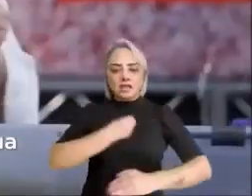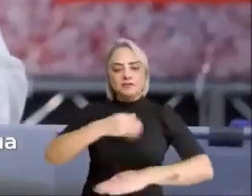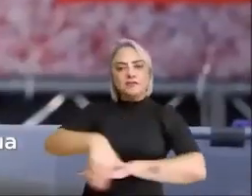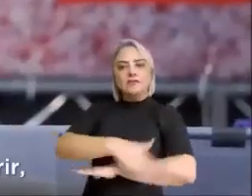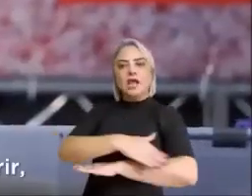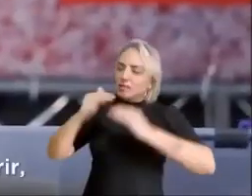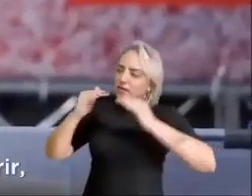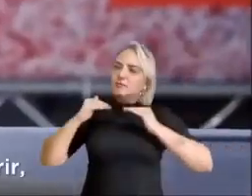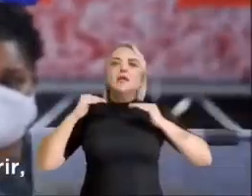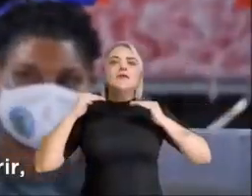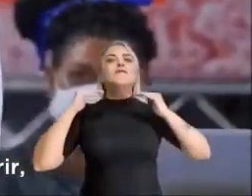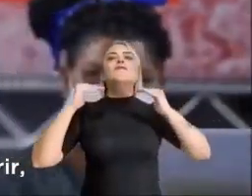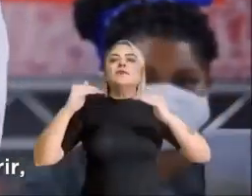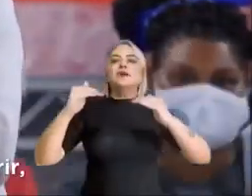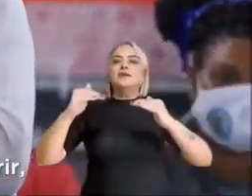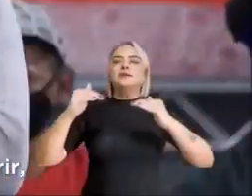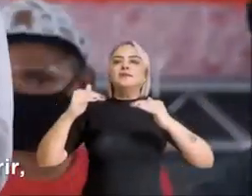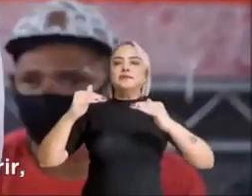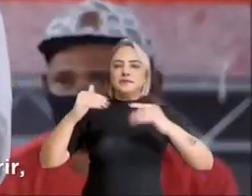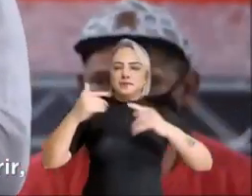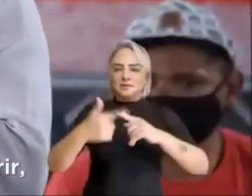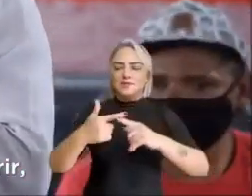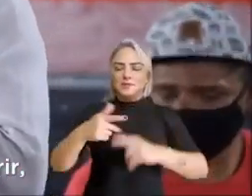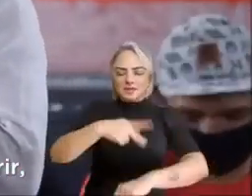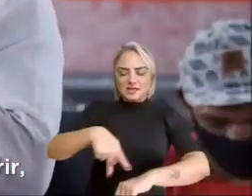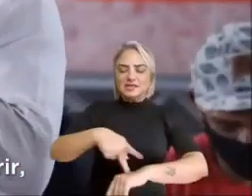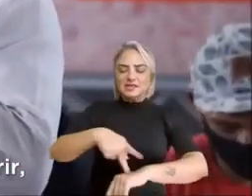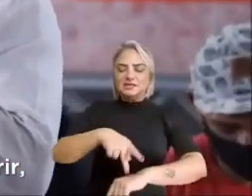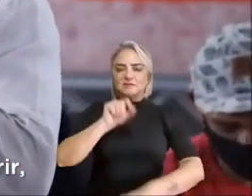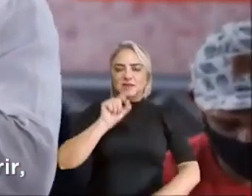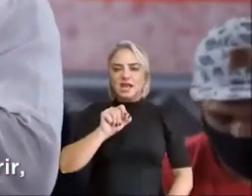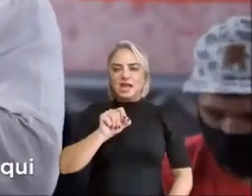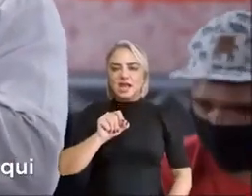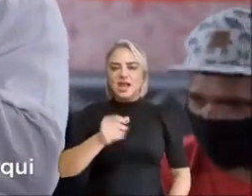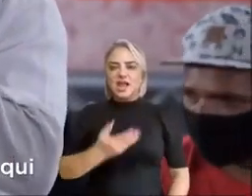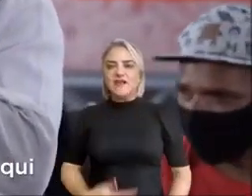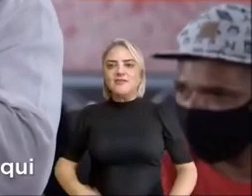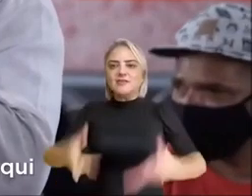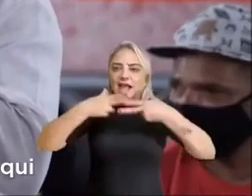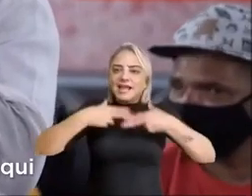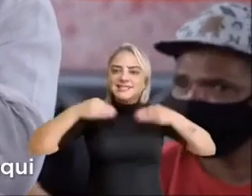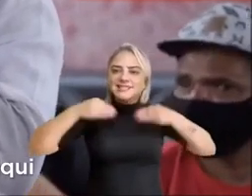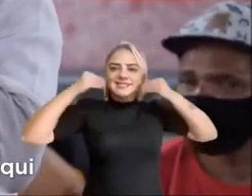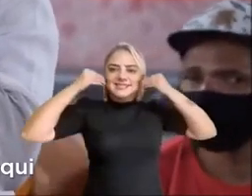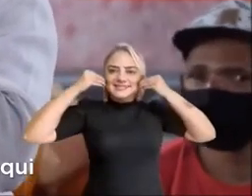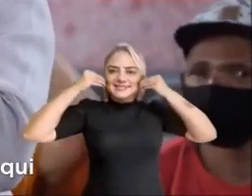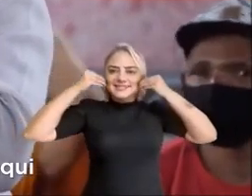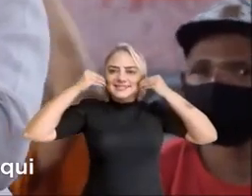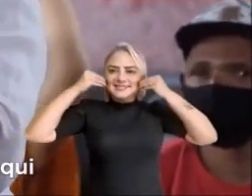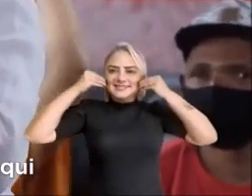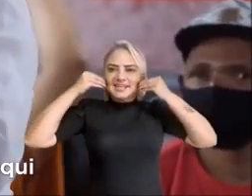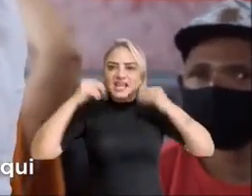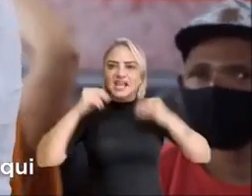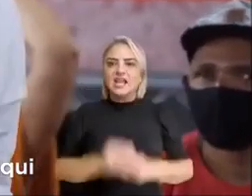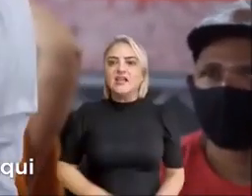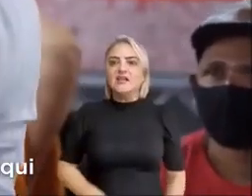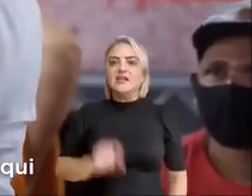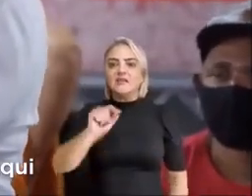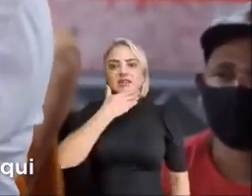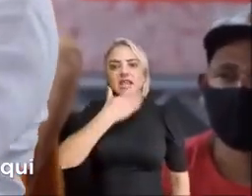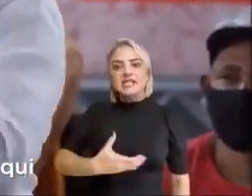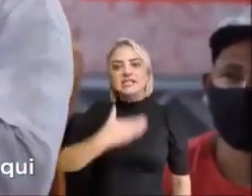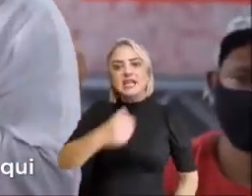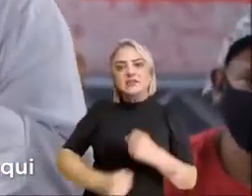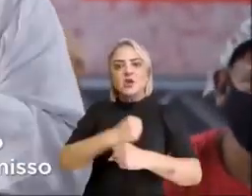Levante a cabeça porque foi país vai voltar a sorrir e quando for intervemo do que adoro que vem